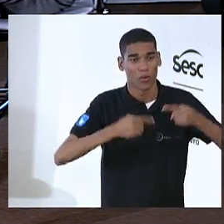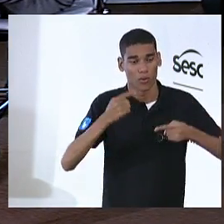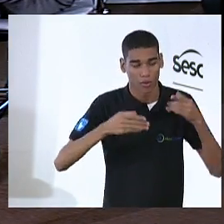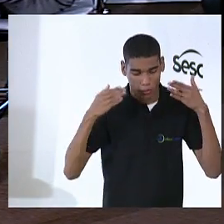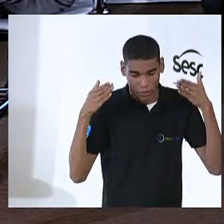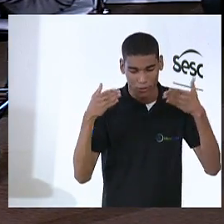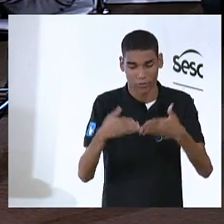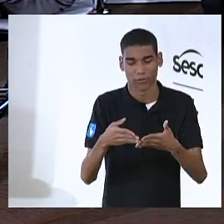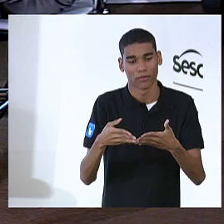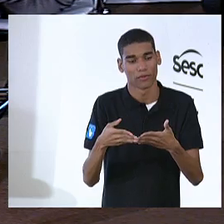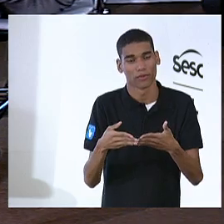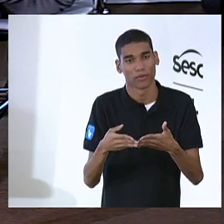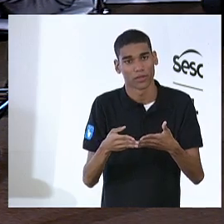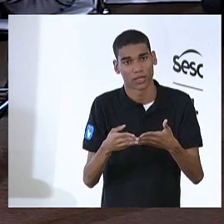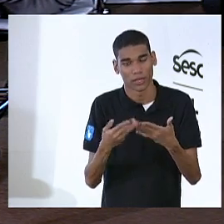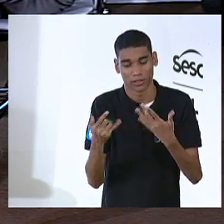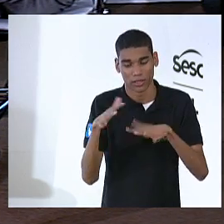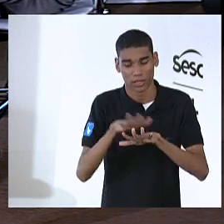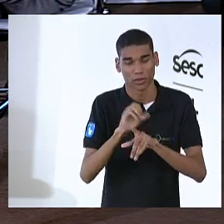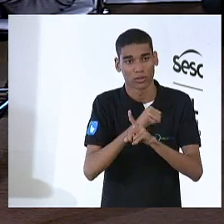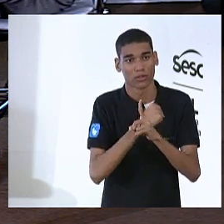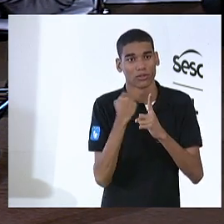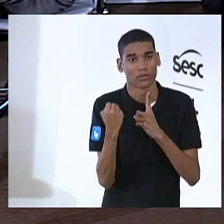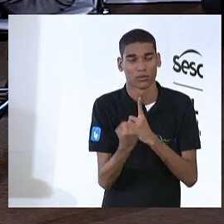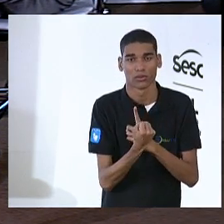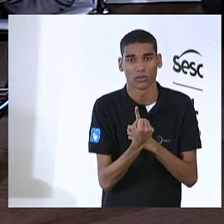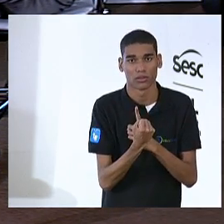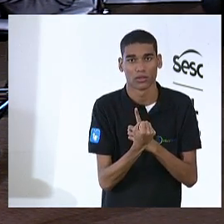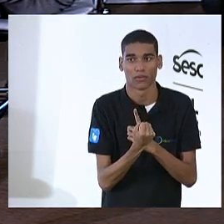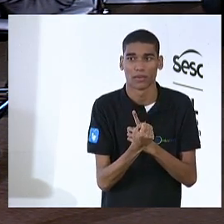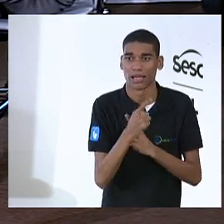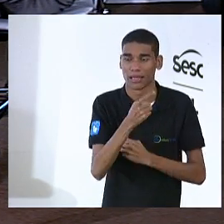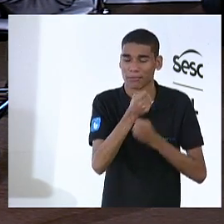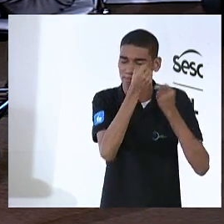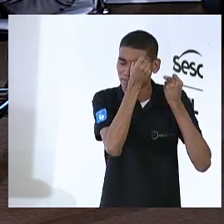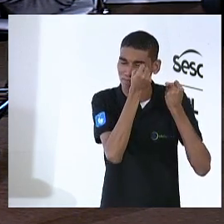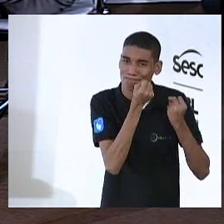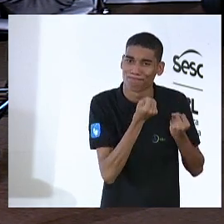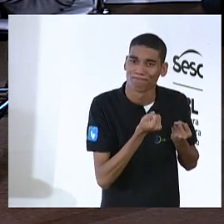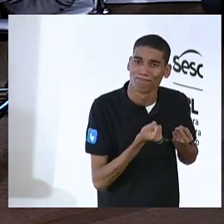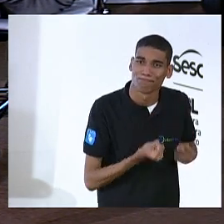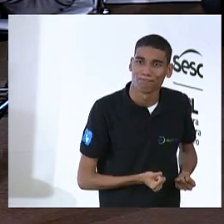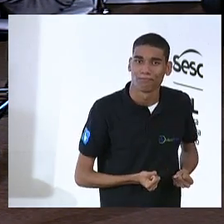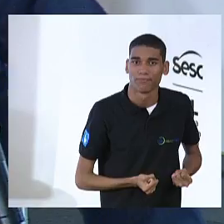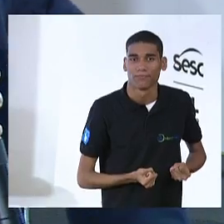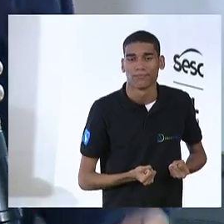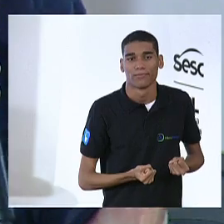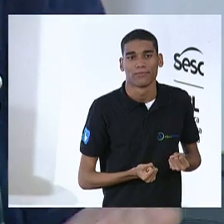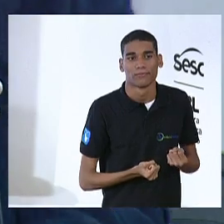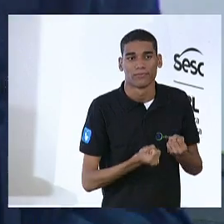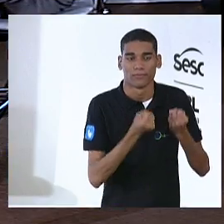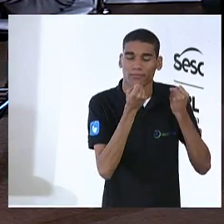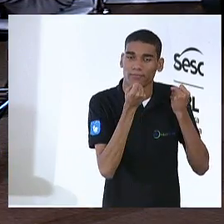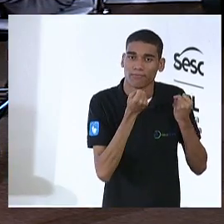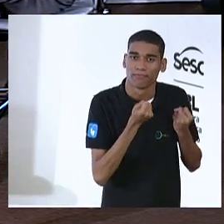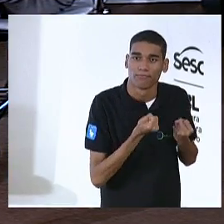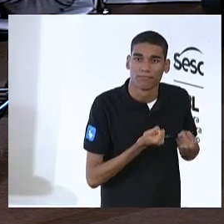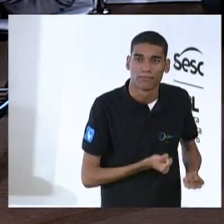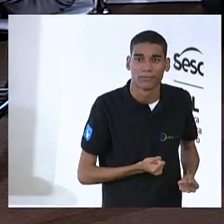social, eles estão carregando um peso aí agarrado, né, na coisa, que Deus me